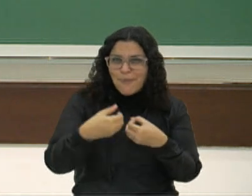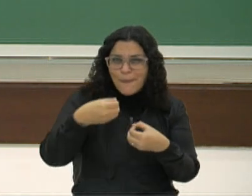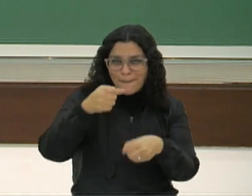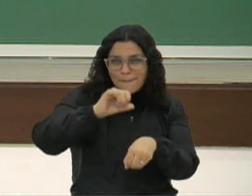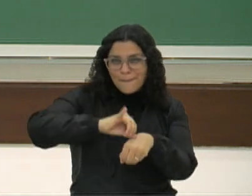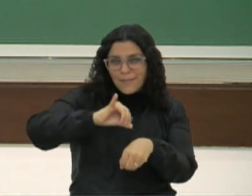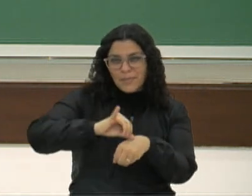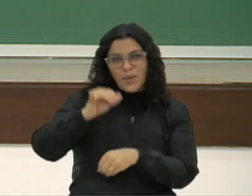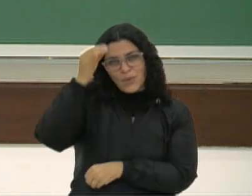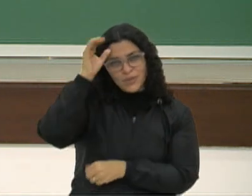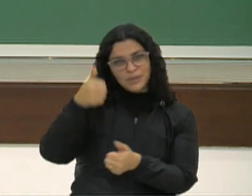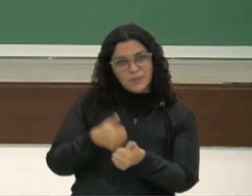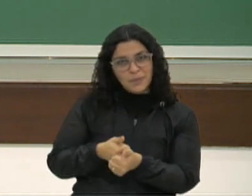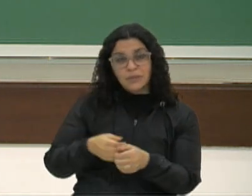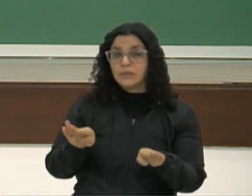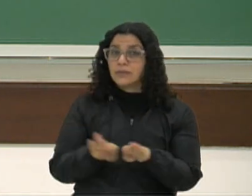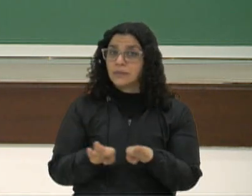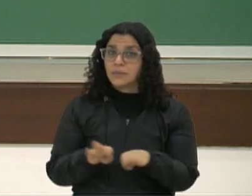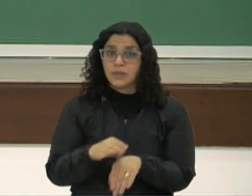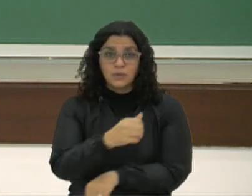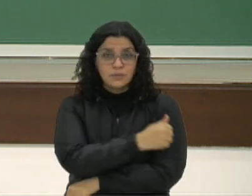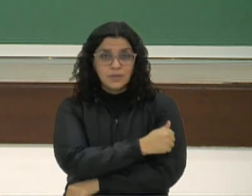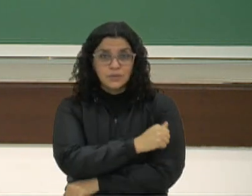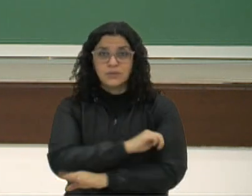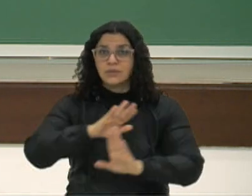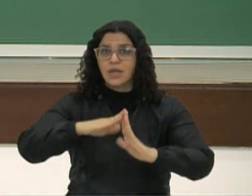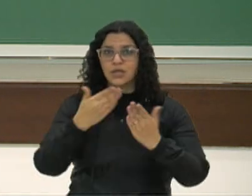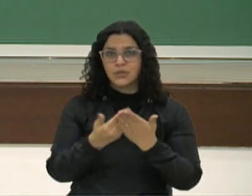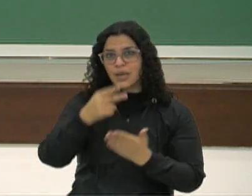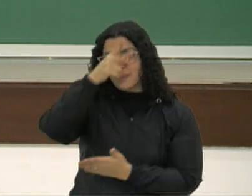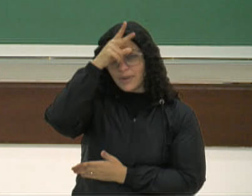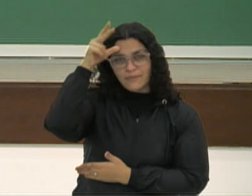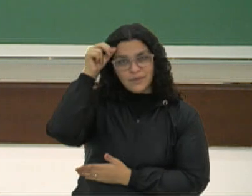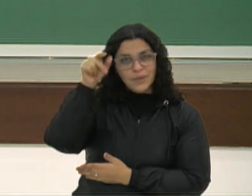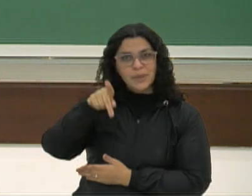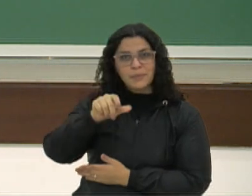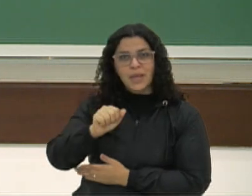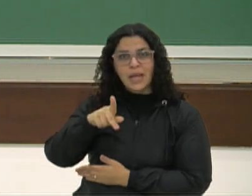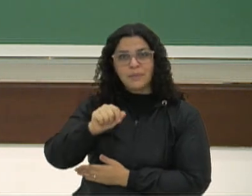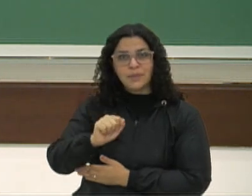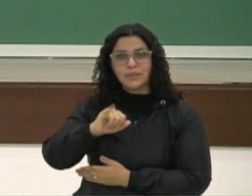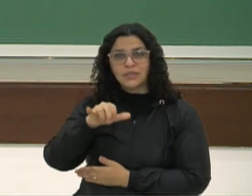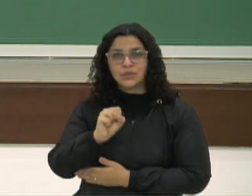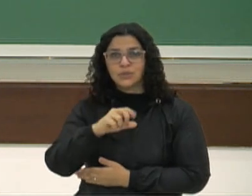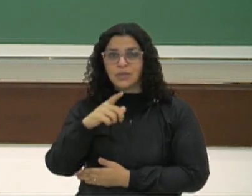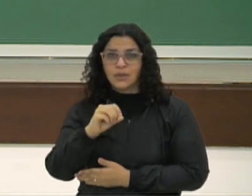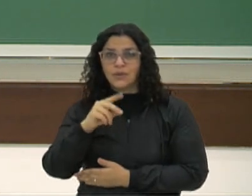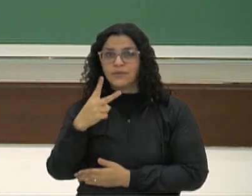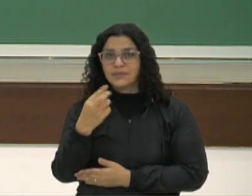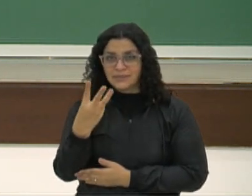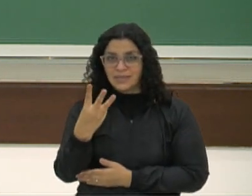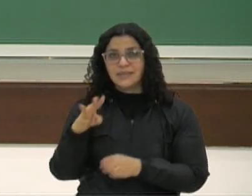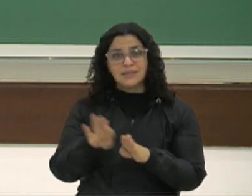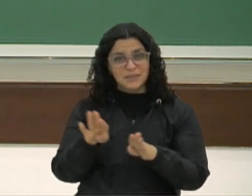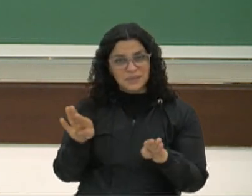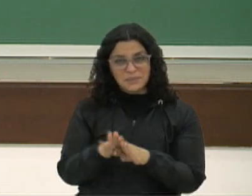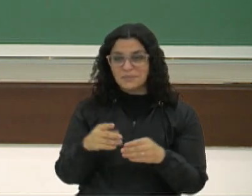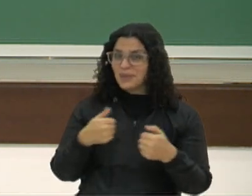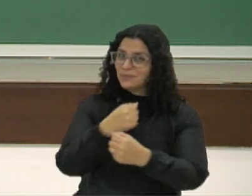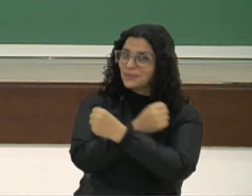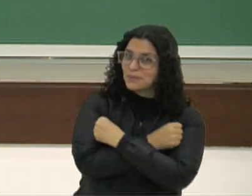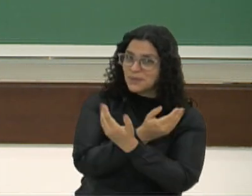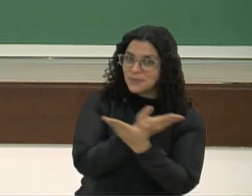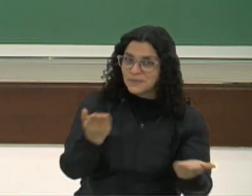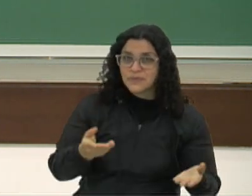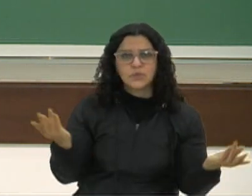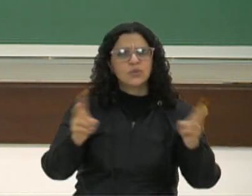nossa capital. E também aos meus alunos da Escola Municipal Papa João 23, meus oitavos anos. Um abraço para vocês aí, pessoal. E